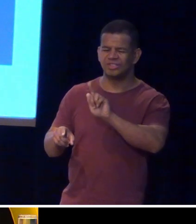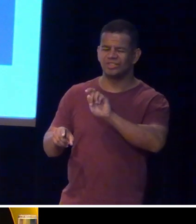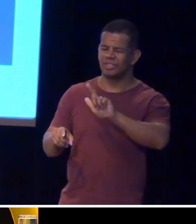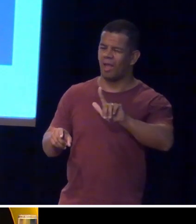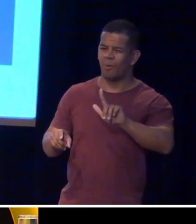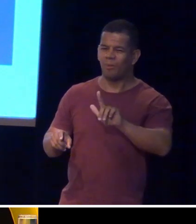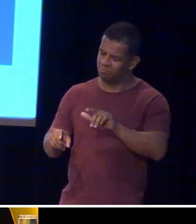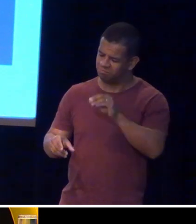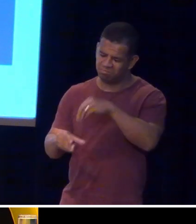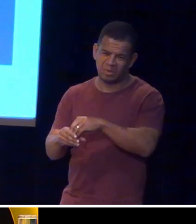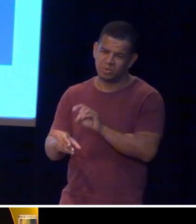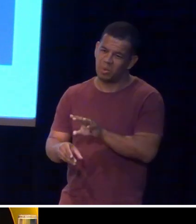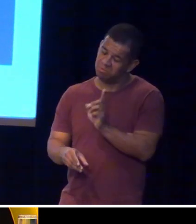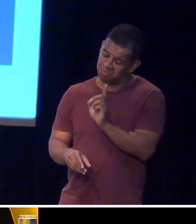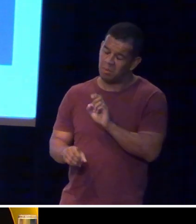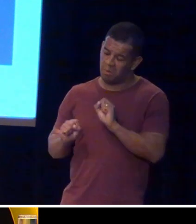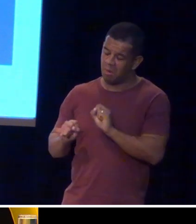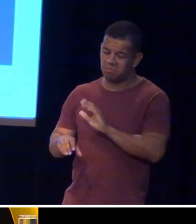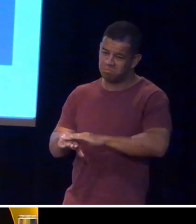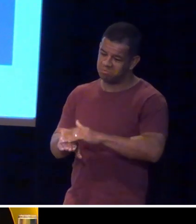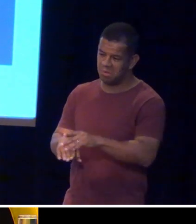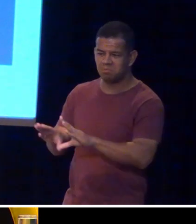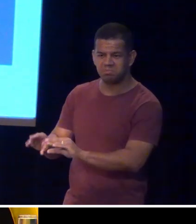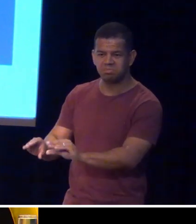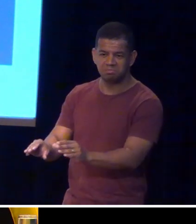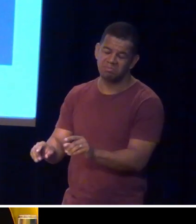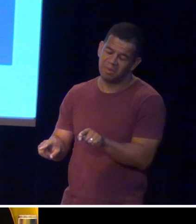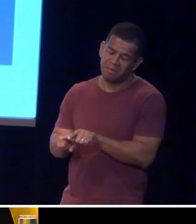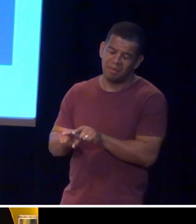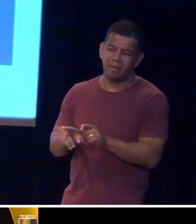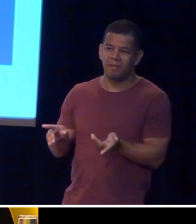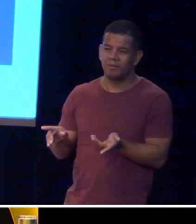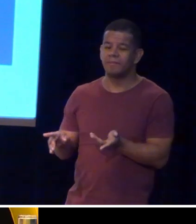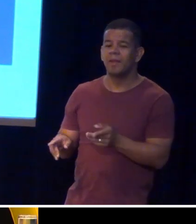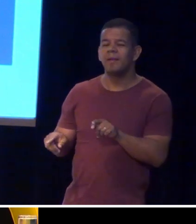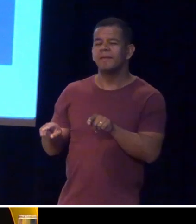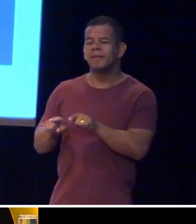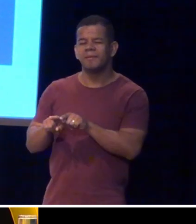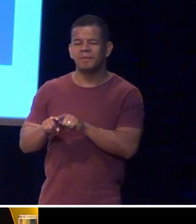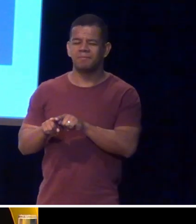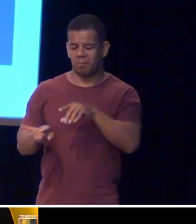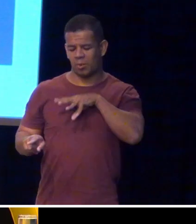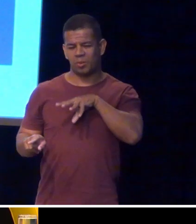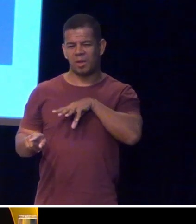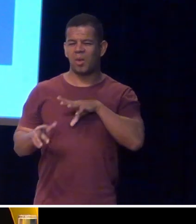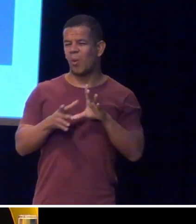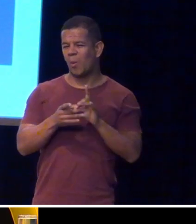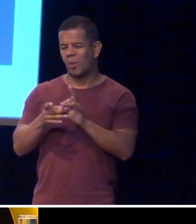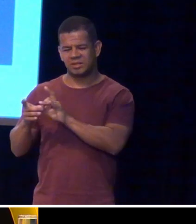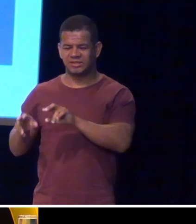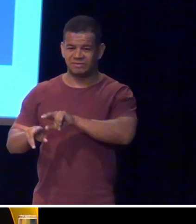O outro sobre a língua portuguesa em diferentes contextos, e aí a gente vê o material